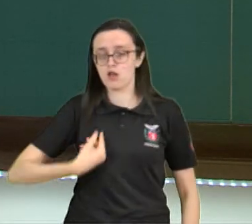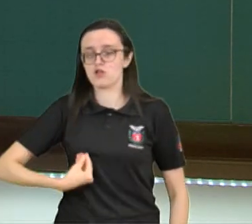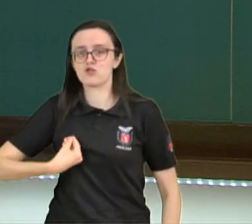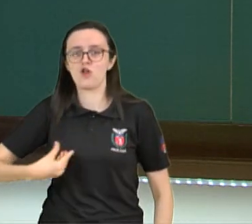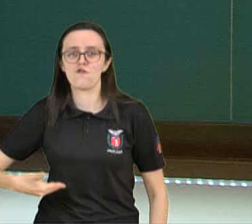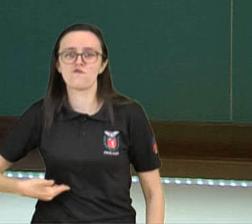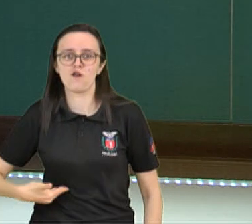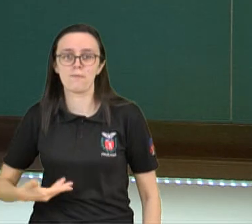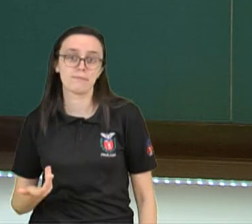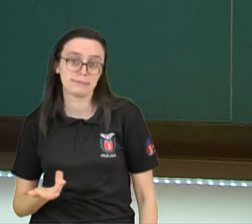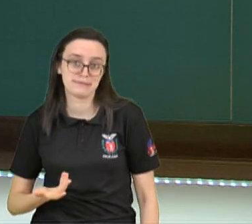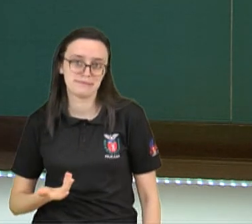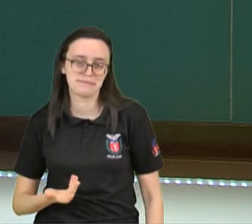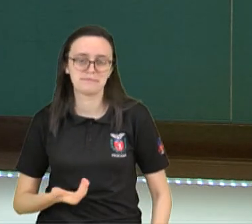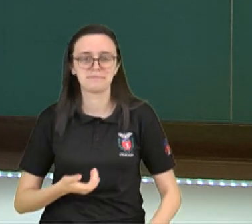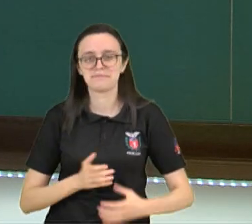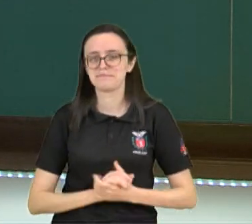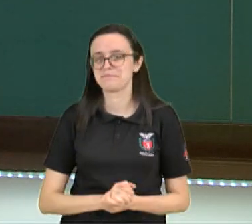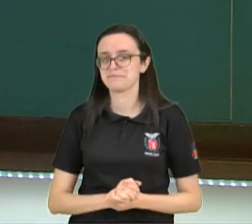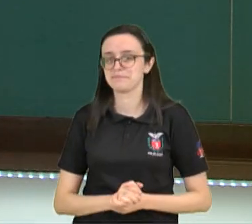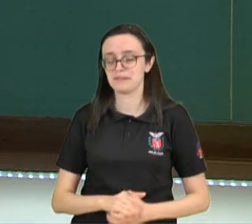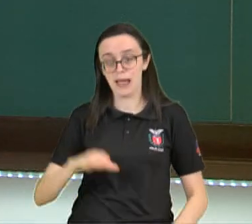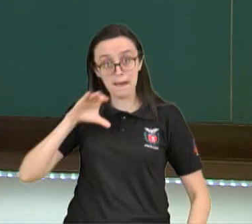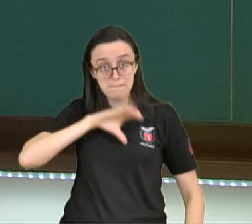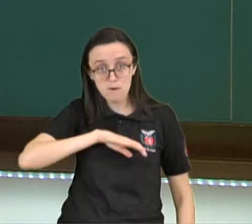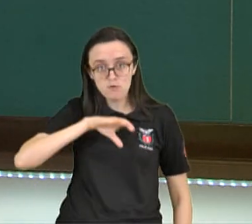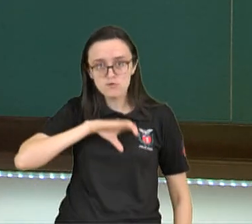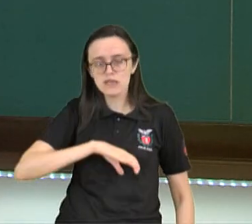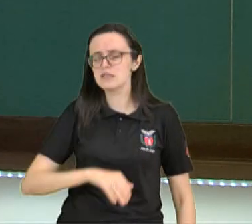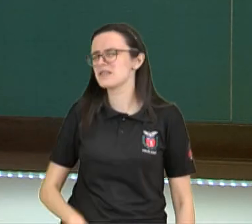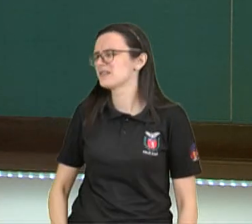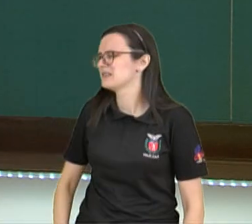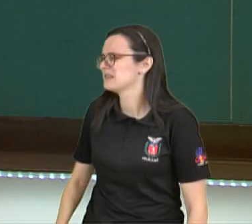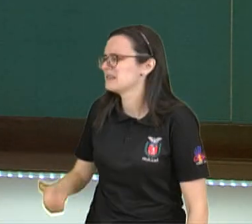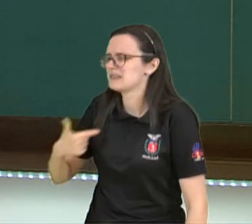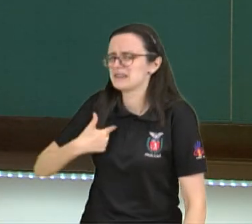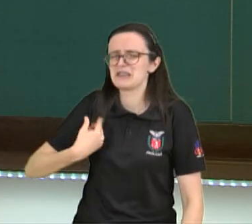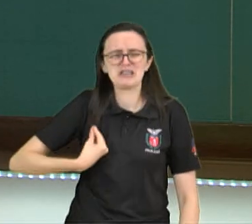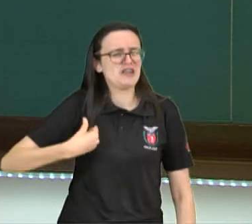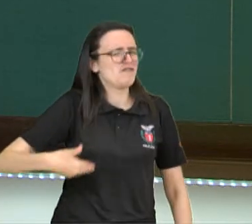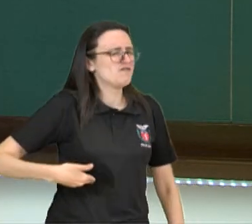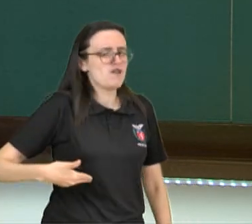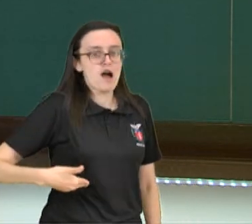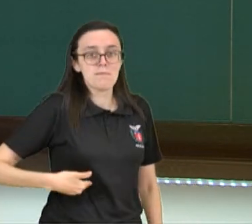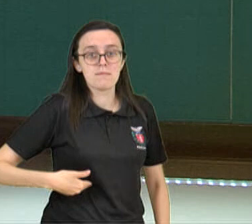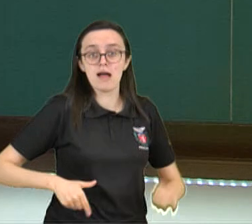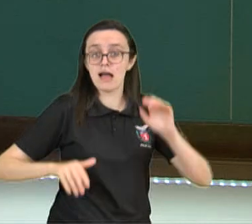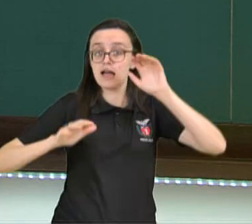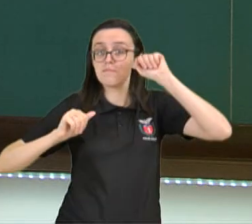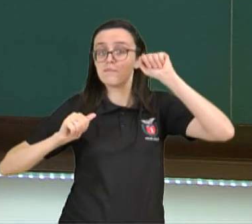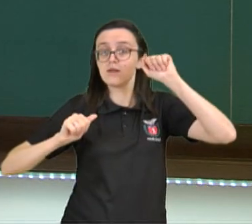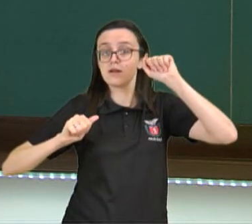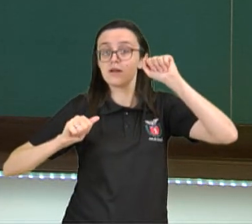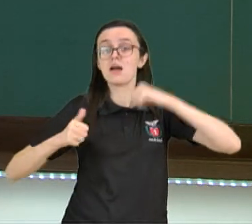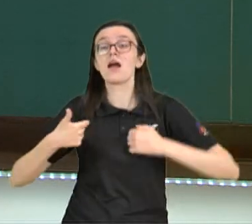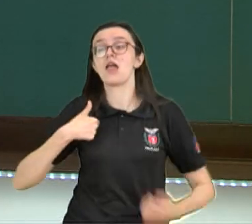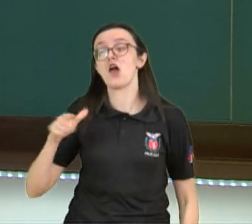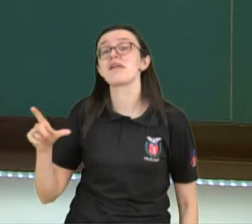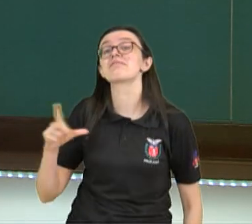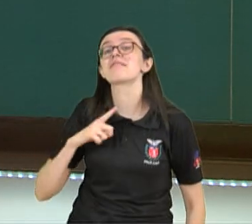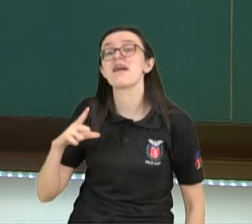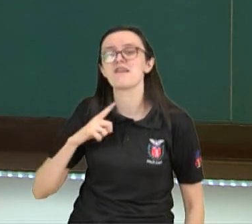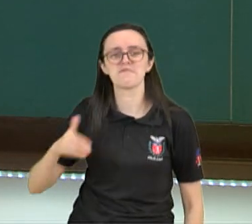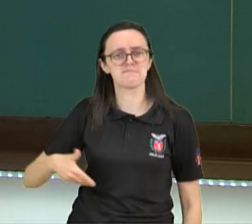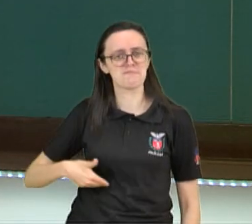têm a resposta. Então, em português nós falamos, eu estou com fome, estou com fome. Em espanhol você diria, eu tenho